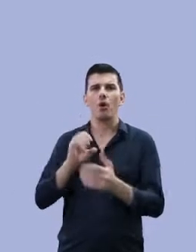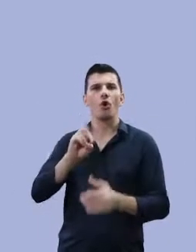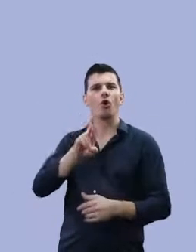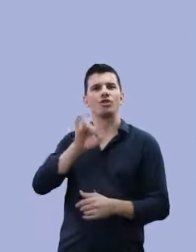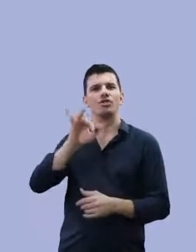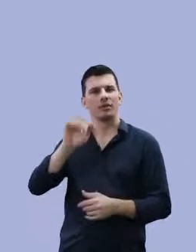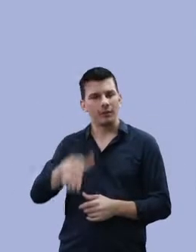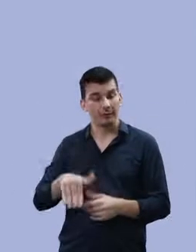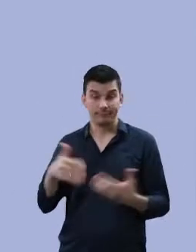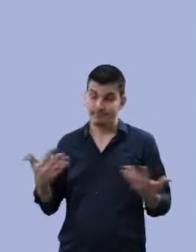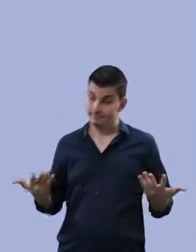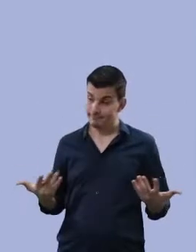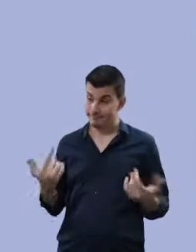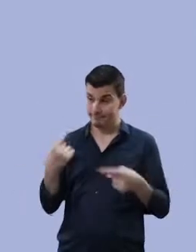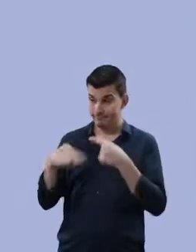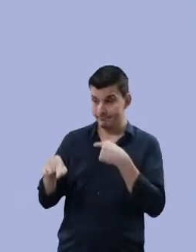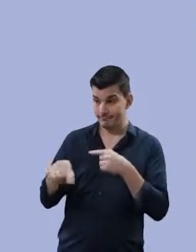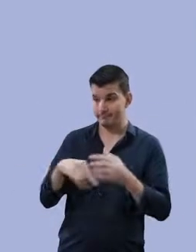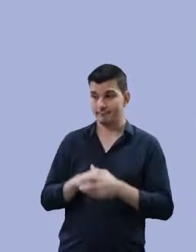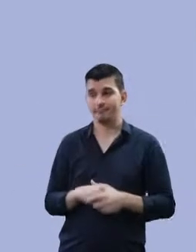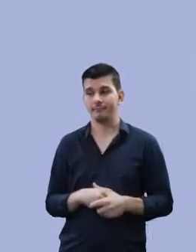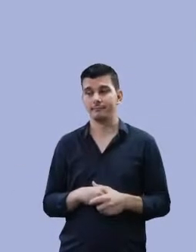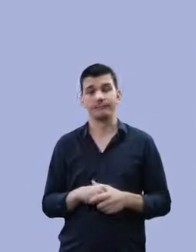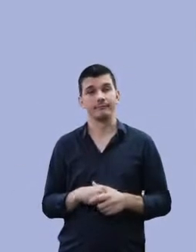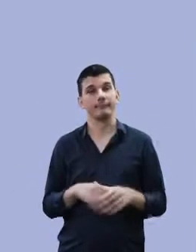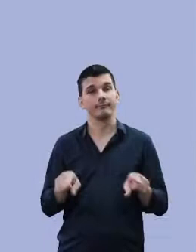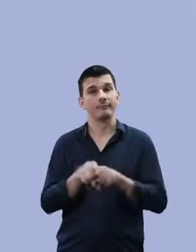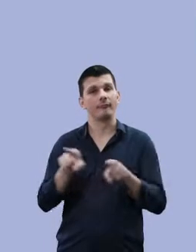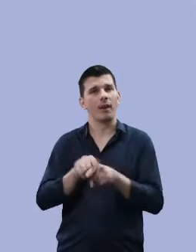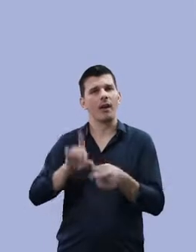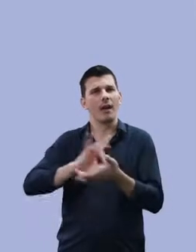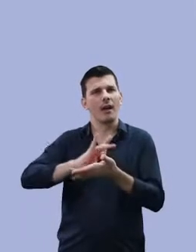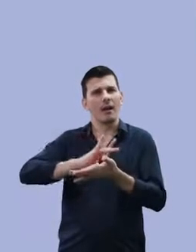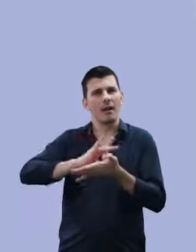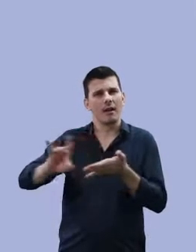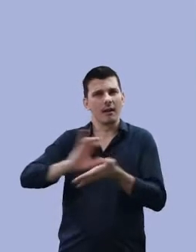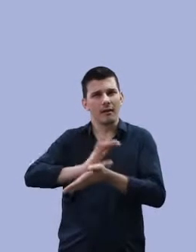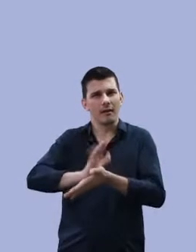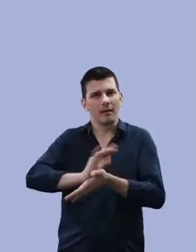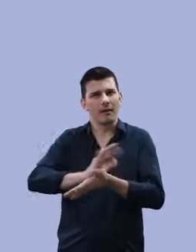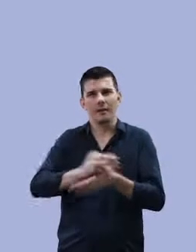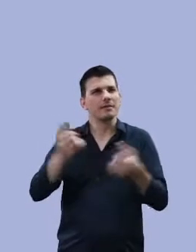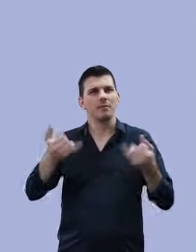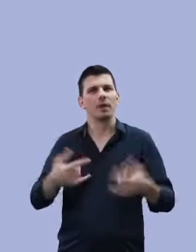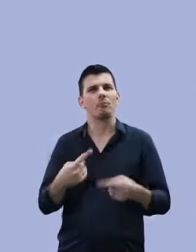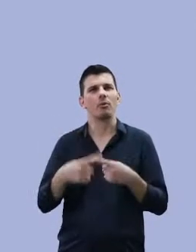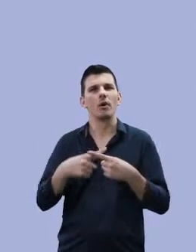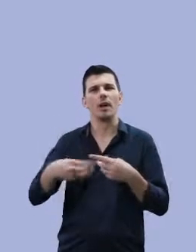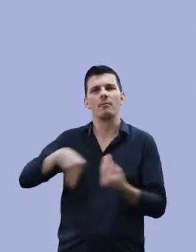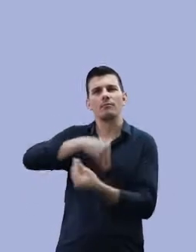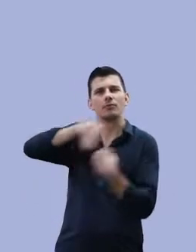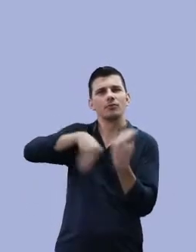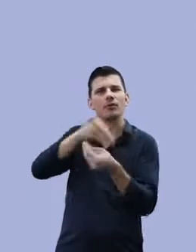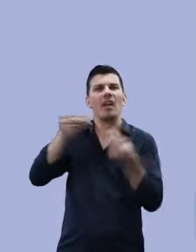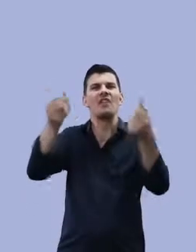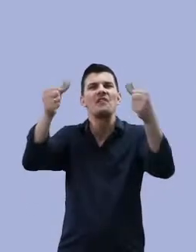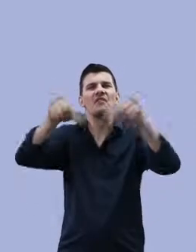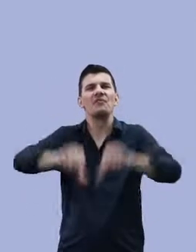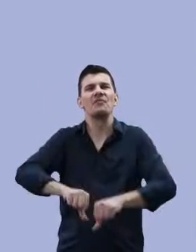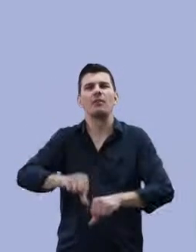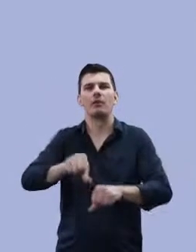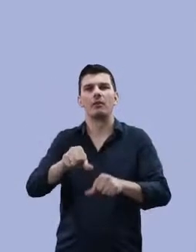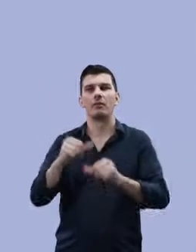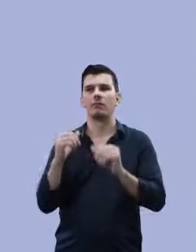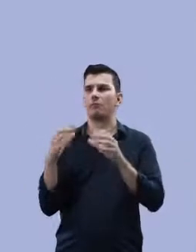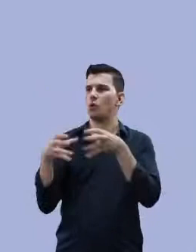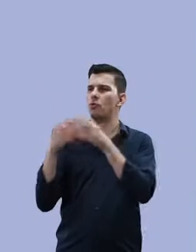miscigenação enfraqueceu as raças superiores e não fortaleceu as inferiores, né? Então, assim, é muito interessante porque